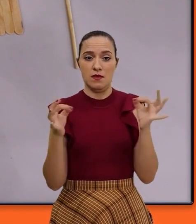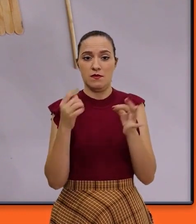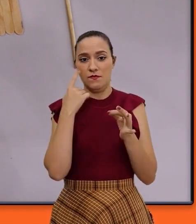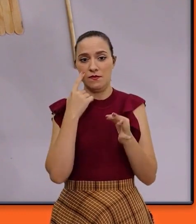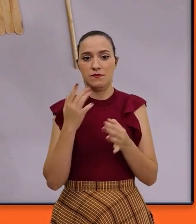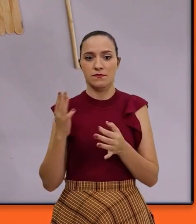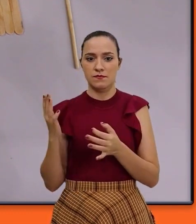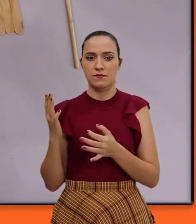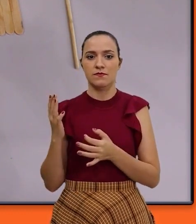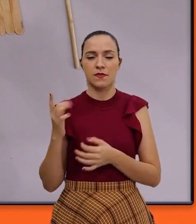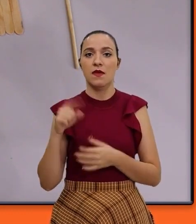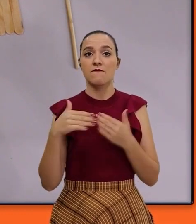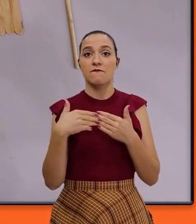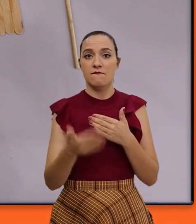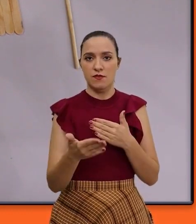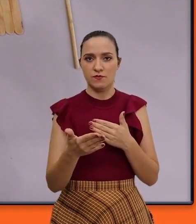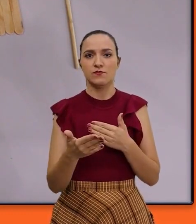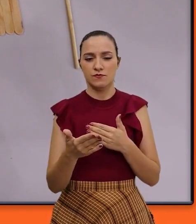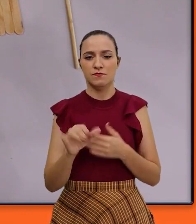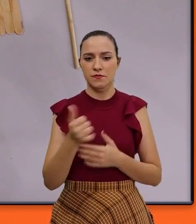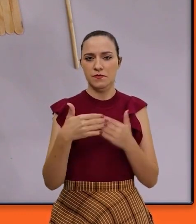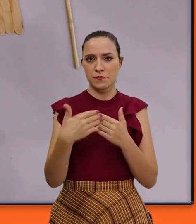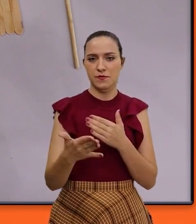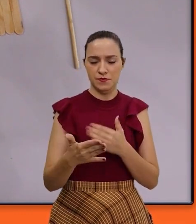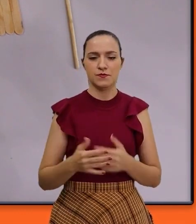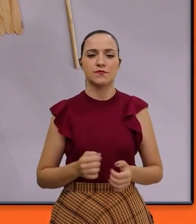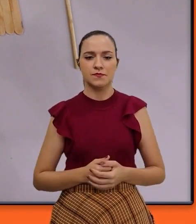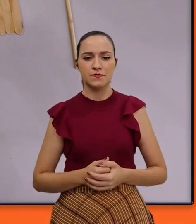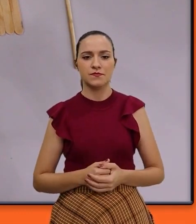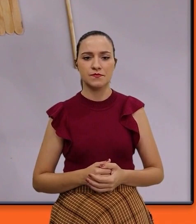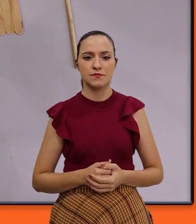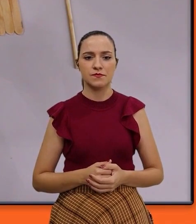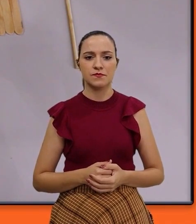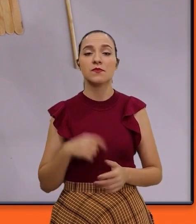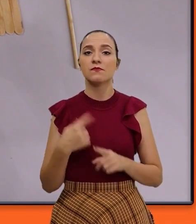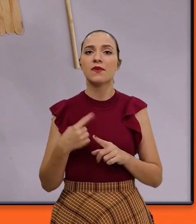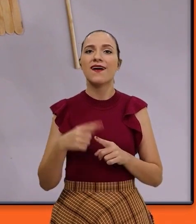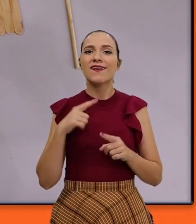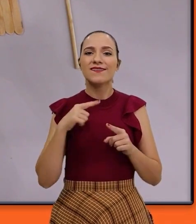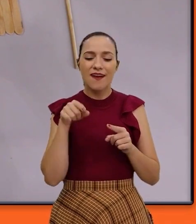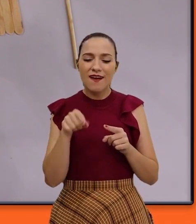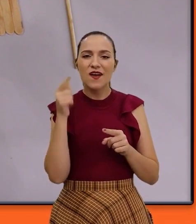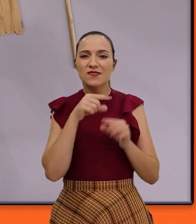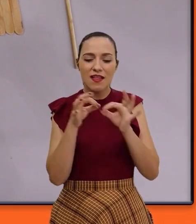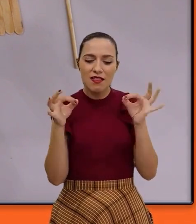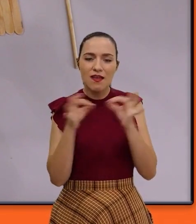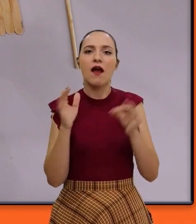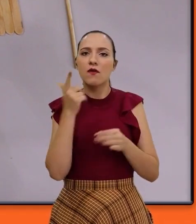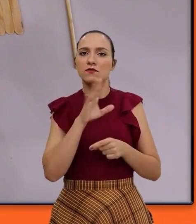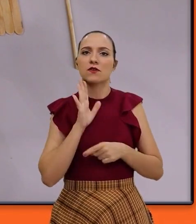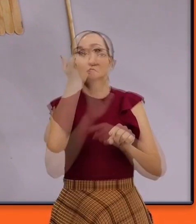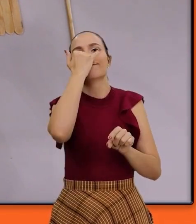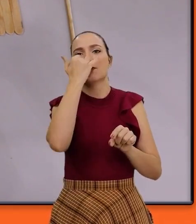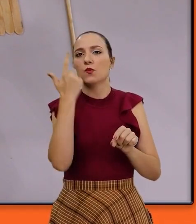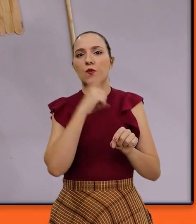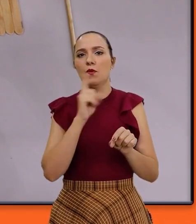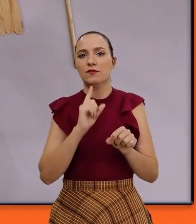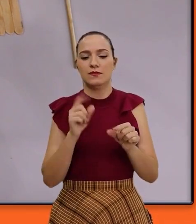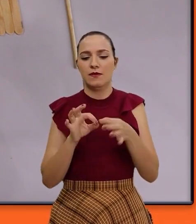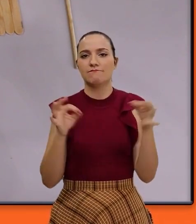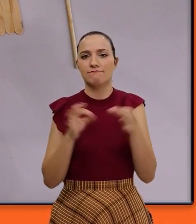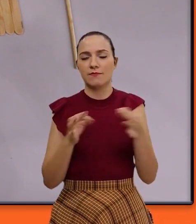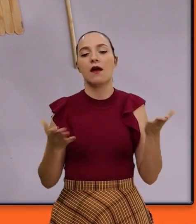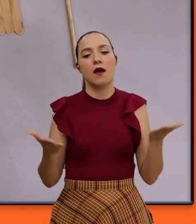frente. Nós vamos adotar essa roda aqui como sendo a da frente agora, porque é essa liguinha que vai fazer ela movimentar juntamente com o motor. Então agora